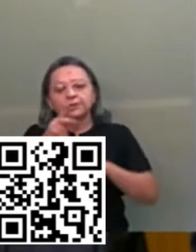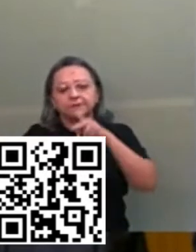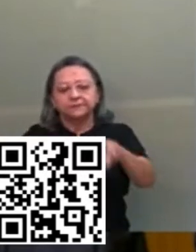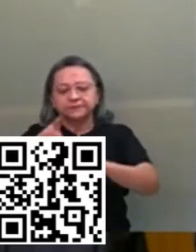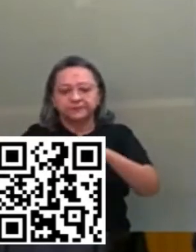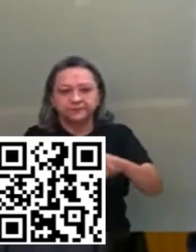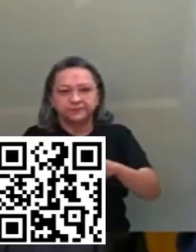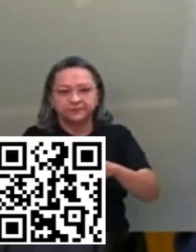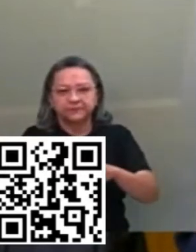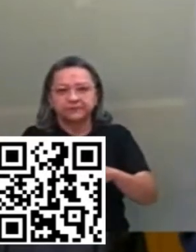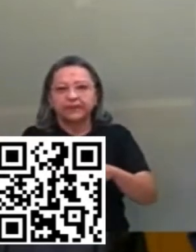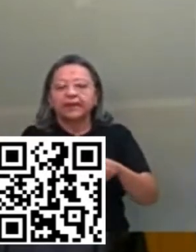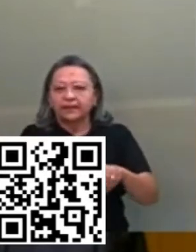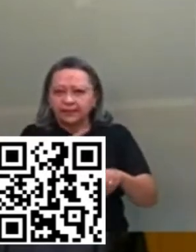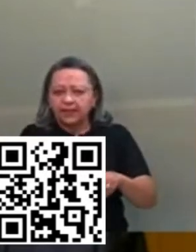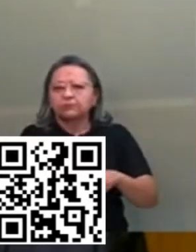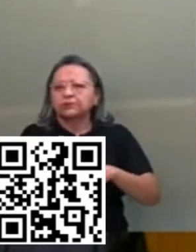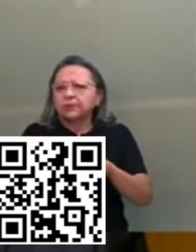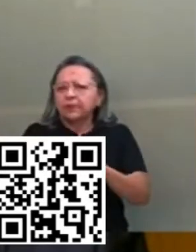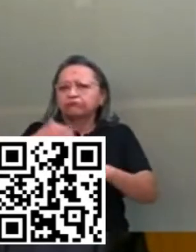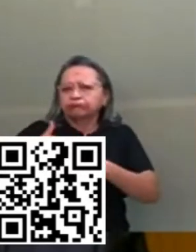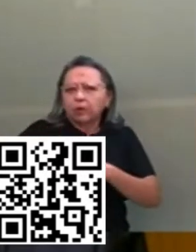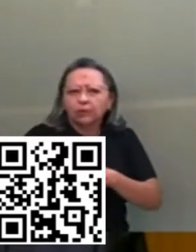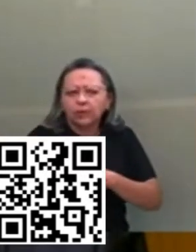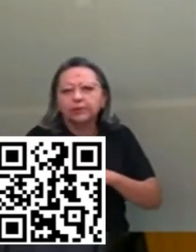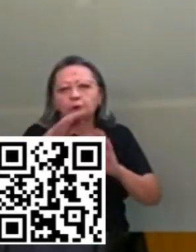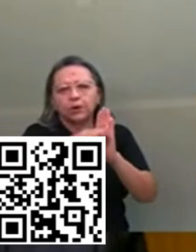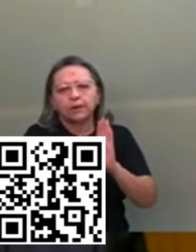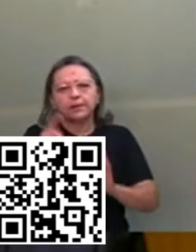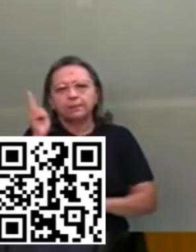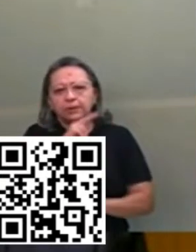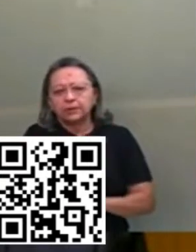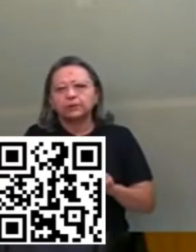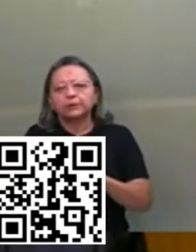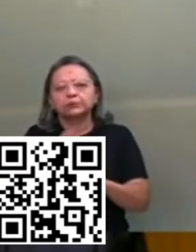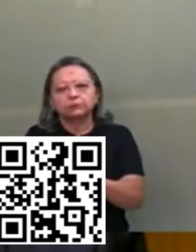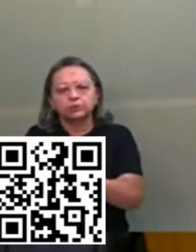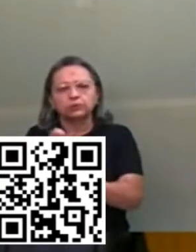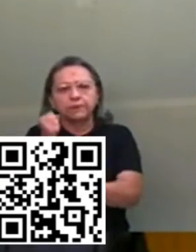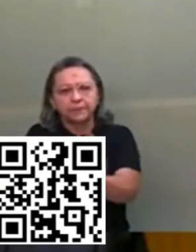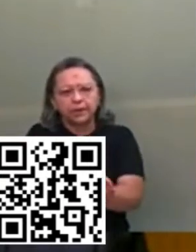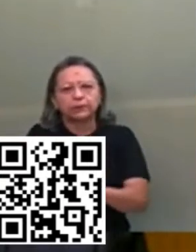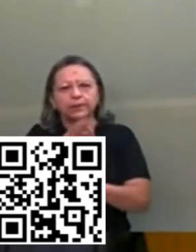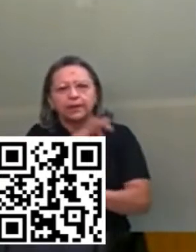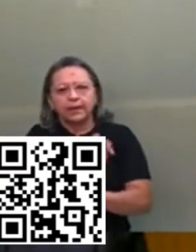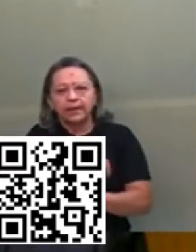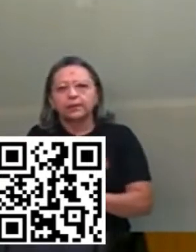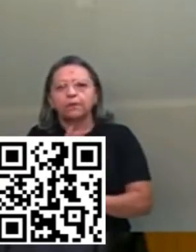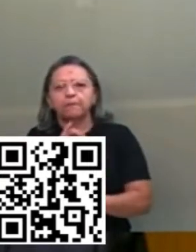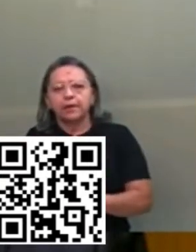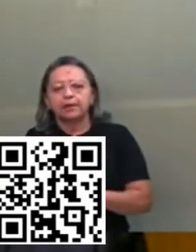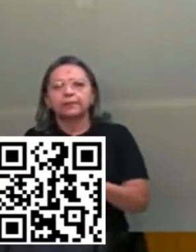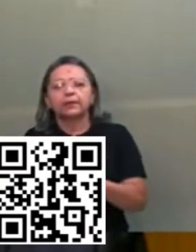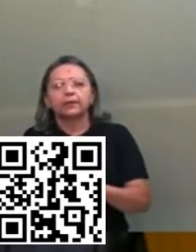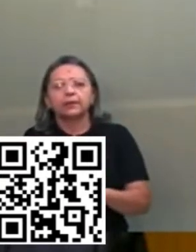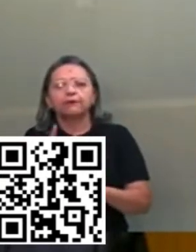população. Demos continuidade ao Programa Emergencial de Manutenção do Emprego e da Renda, o BEM, que